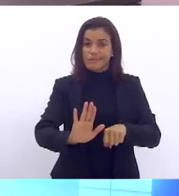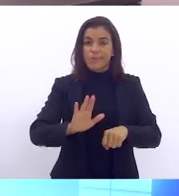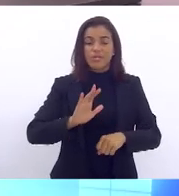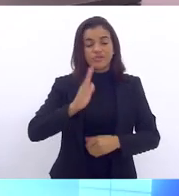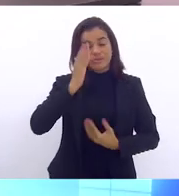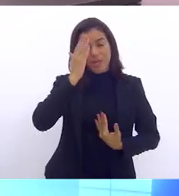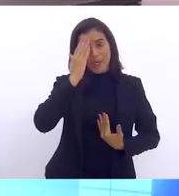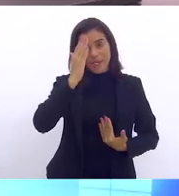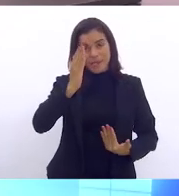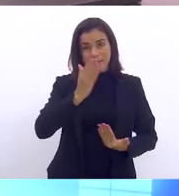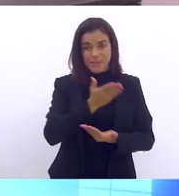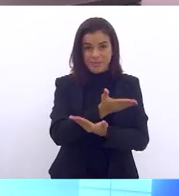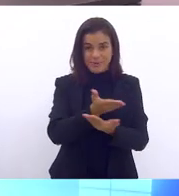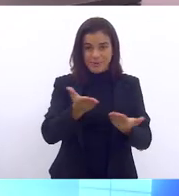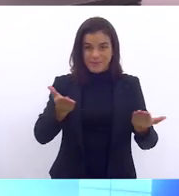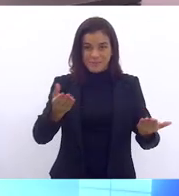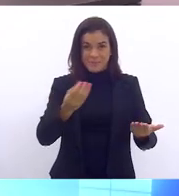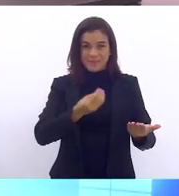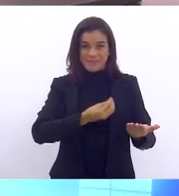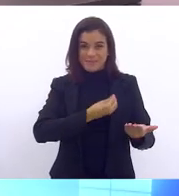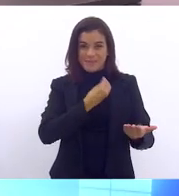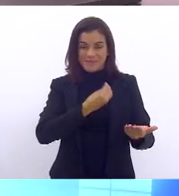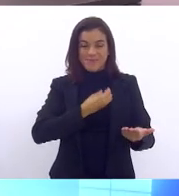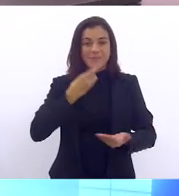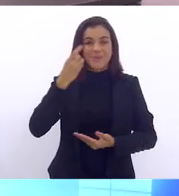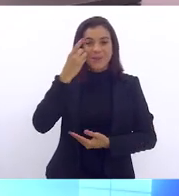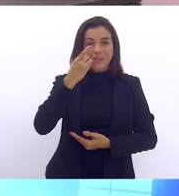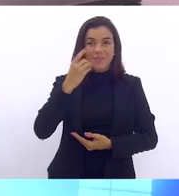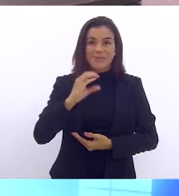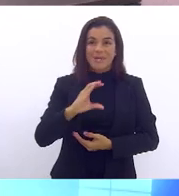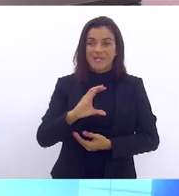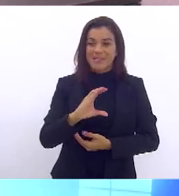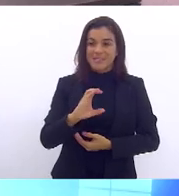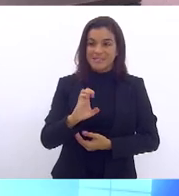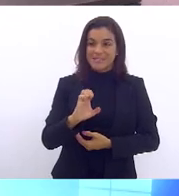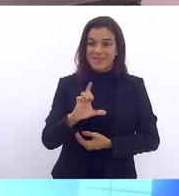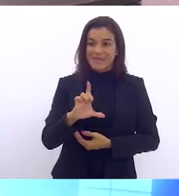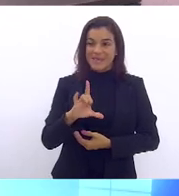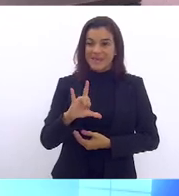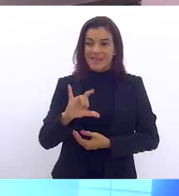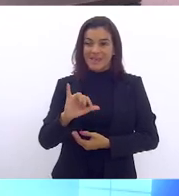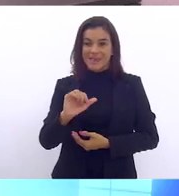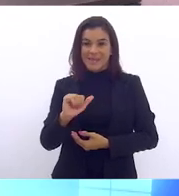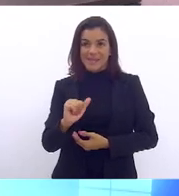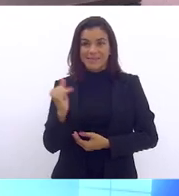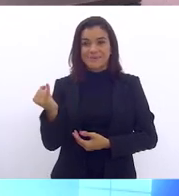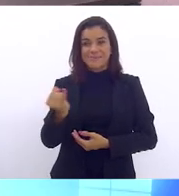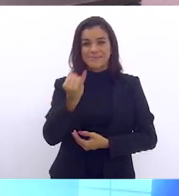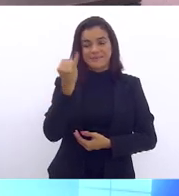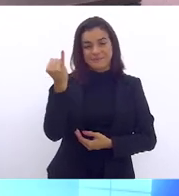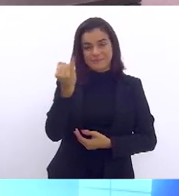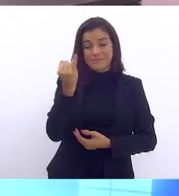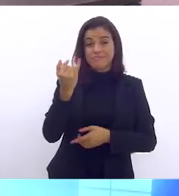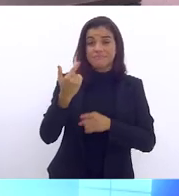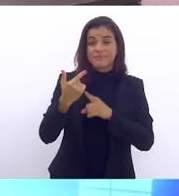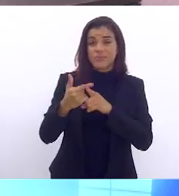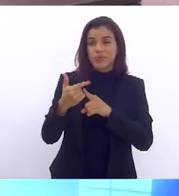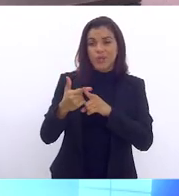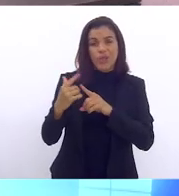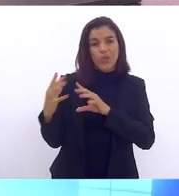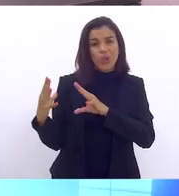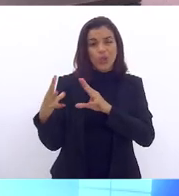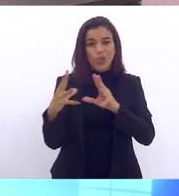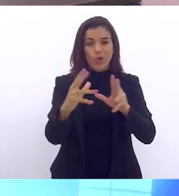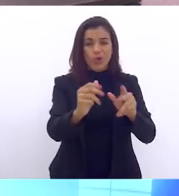agradecendo a presença da nossa querida deputada Célia Jordão que é muito importante estar aqui conosco tendo em vista que todos aqui